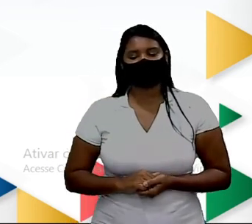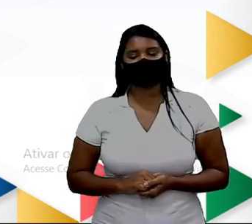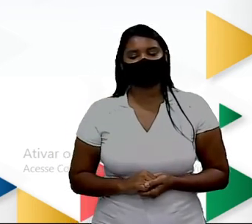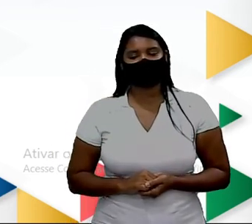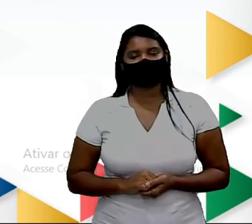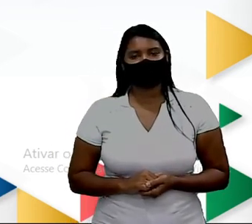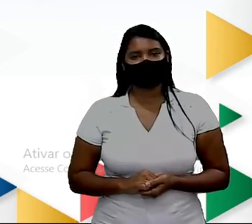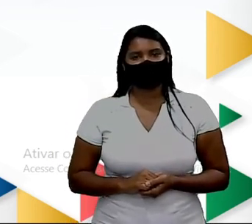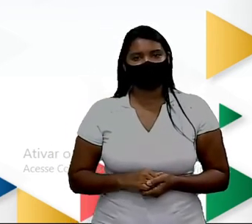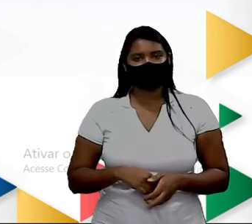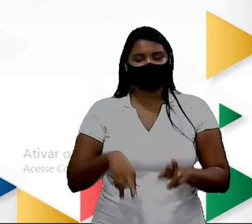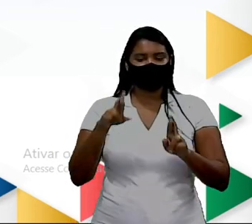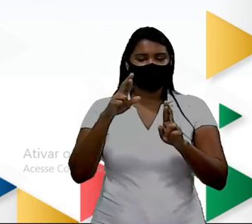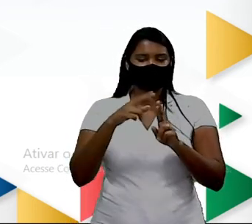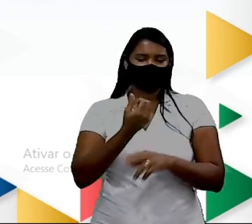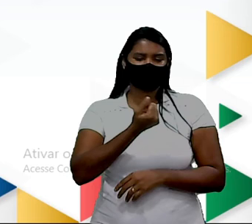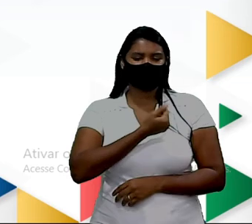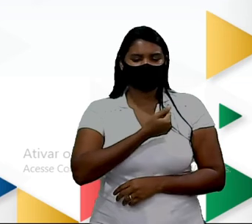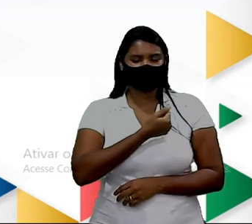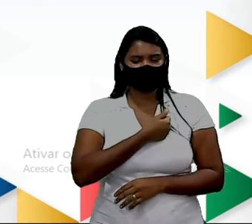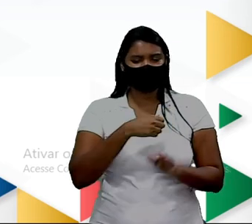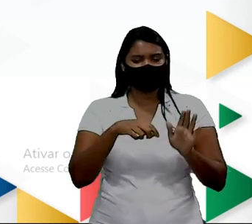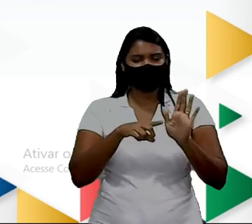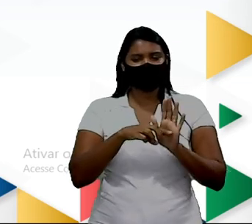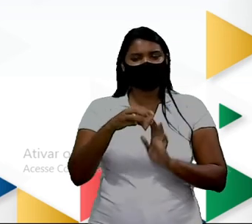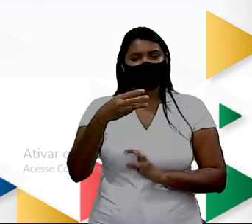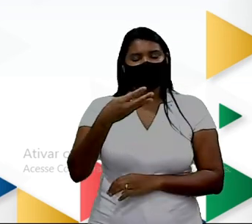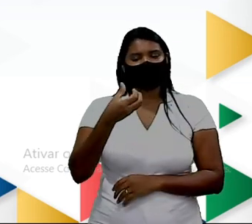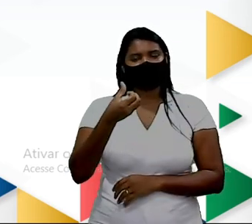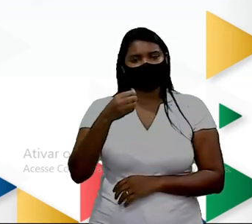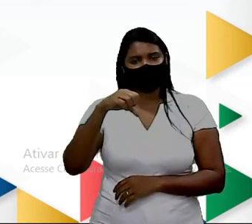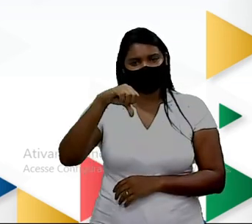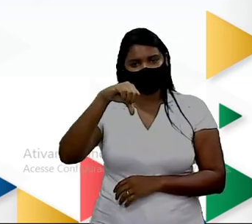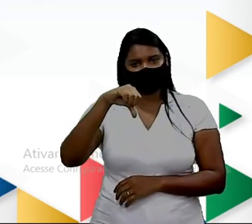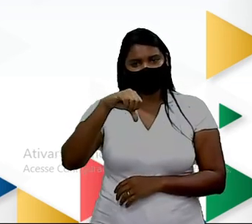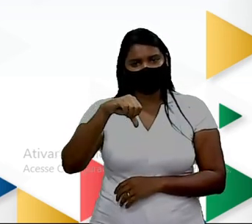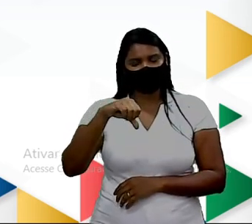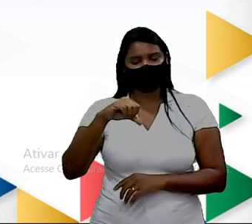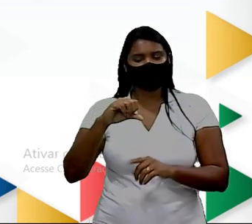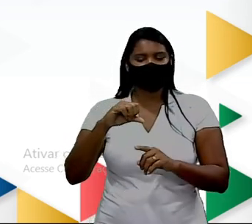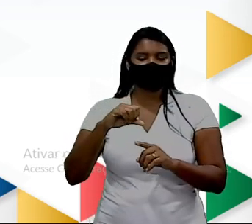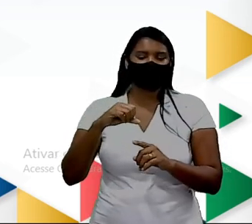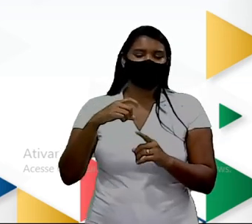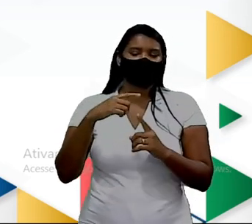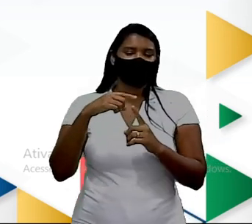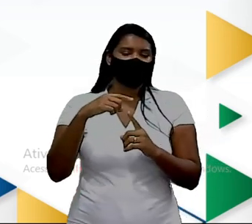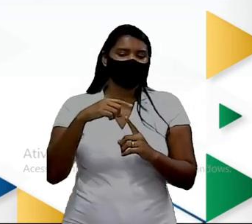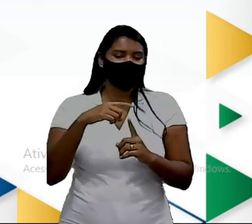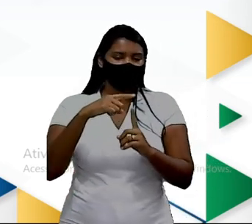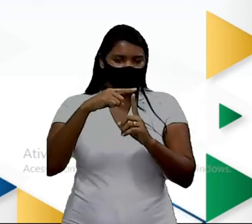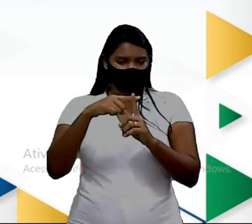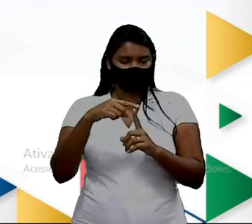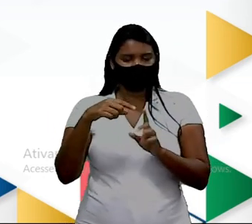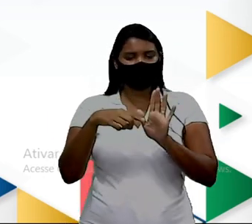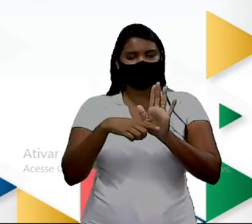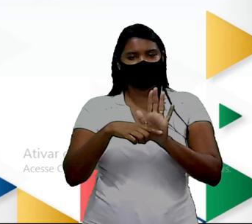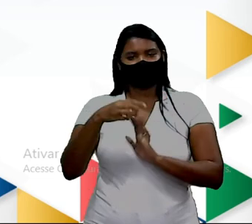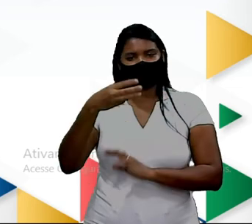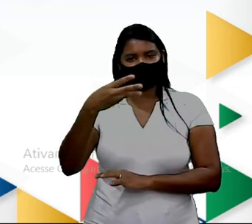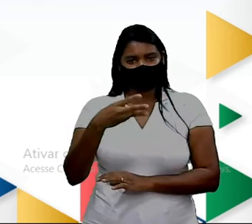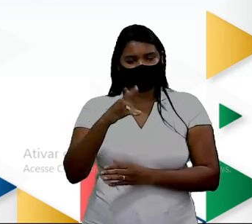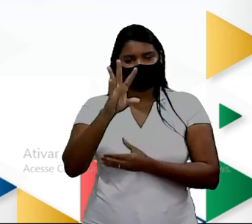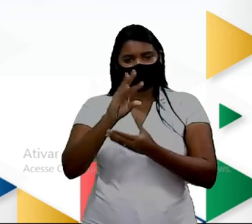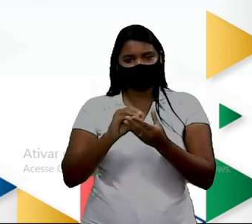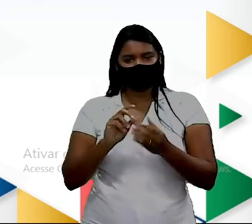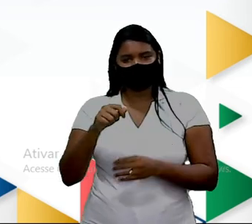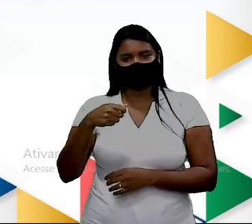à reta numérica de menos 39. Então, menos 39 mais menos 3 aí vai repetir o